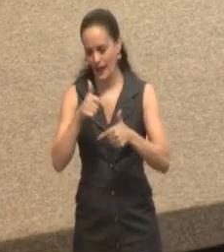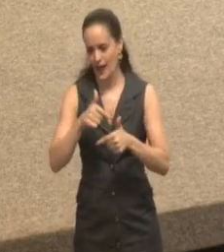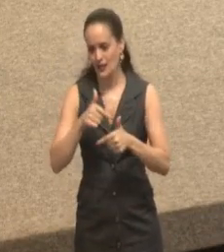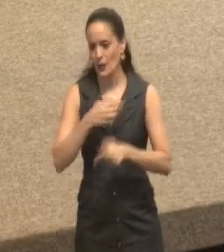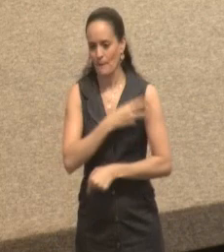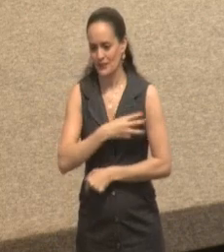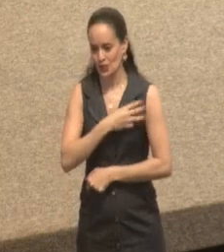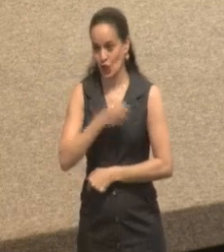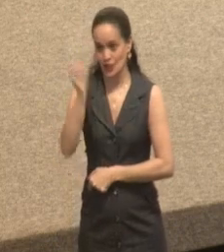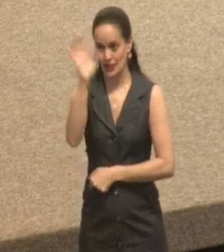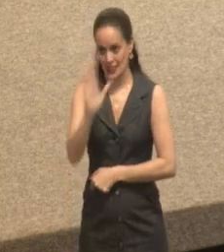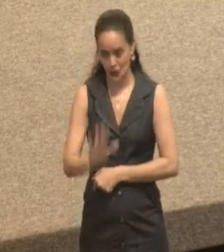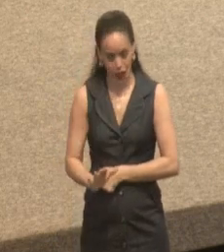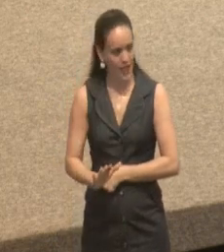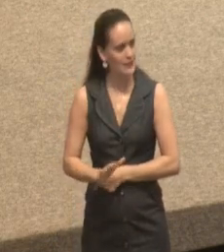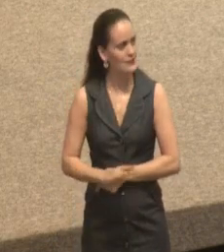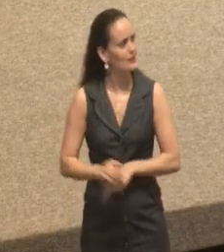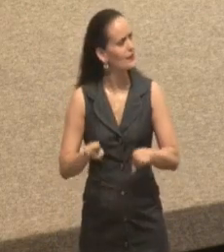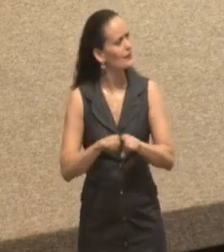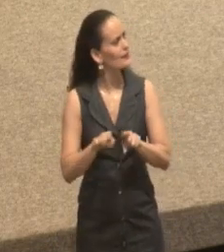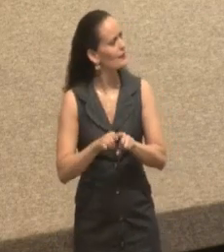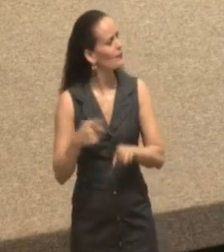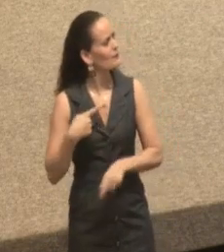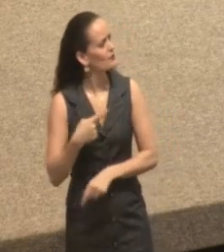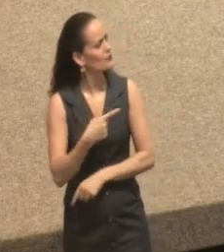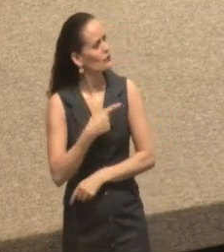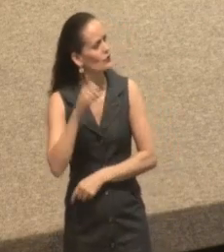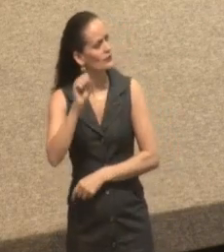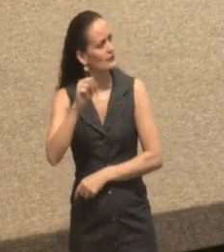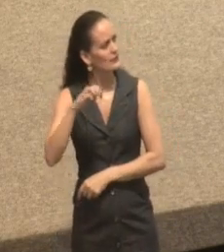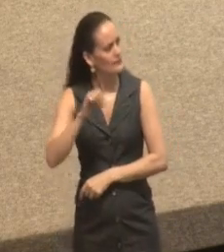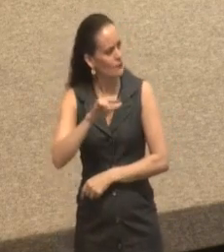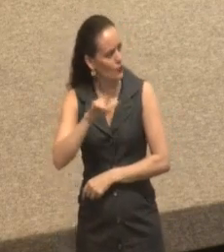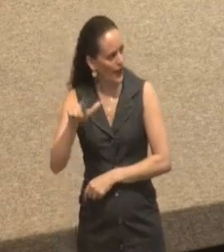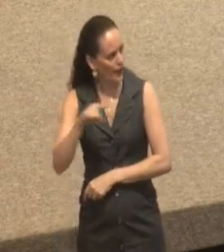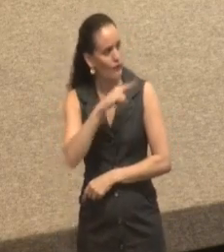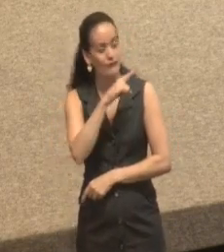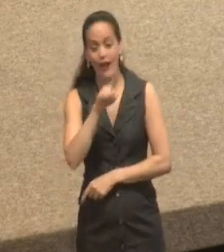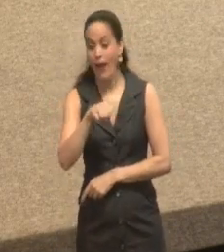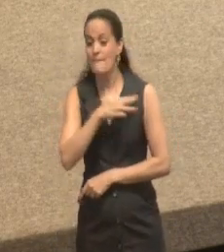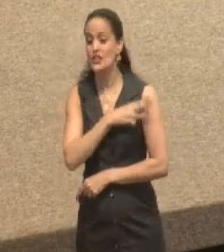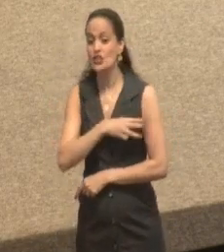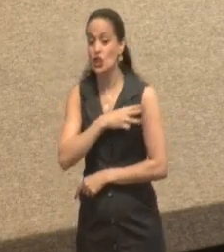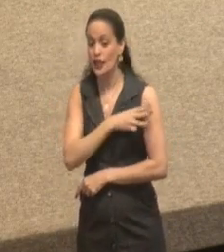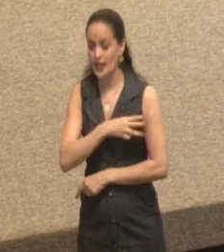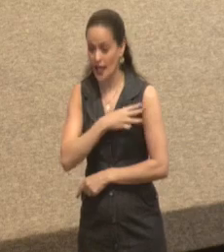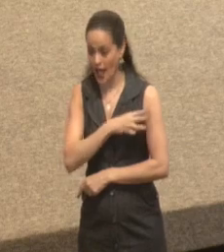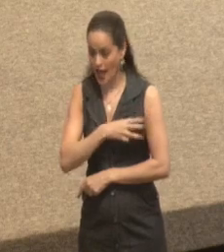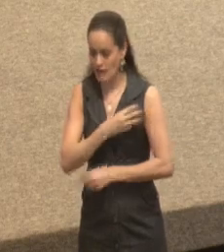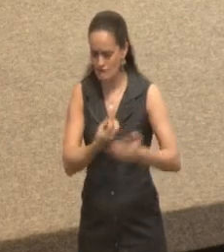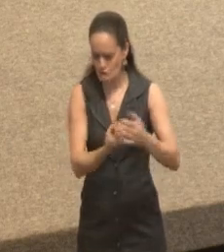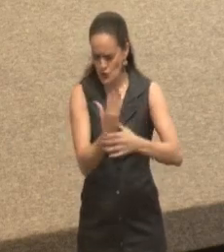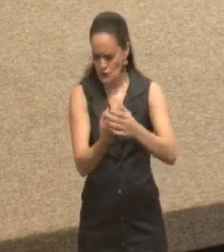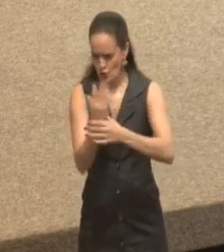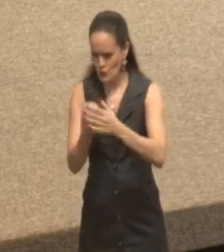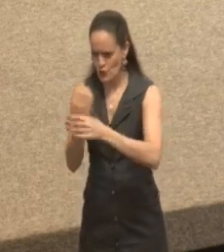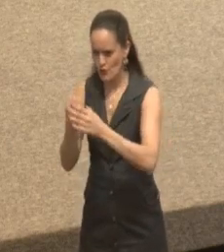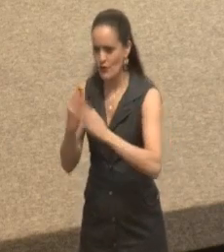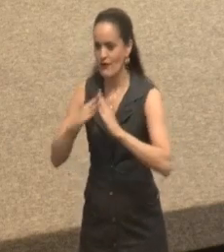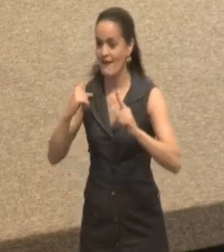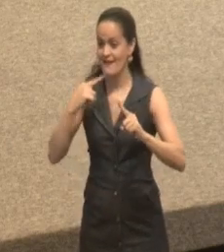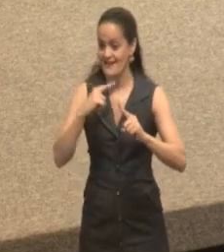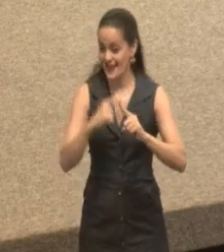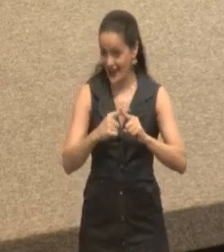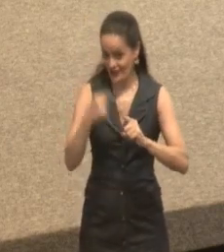Marcos. Está conosco também o pastor Samuel Neves, sua esposa Gabriela, são os nossos missionários plantadores de igreja no Centro-Oeste